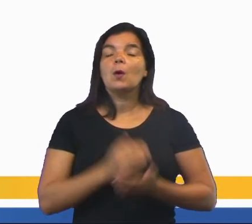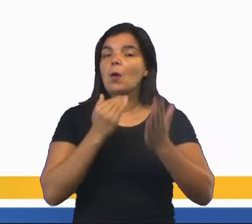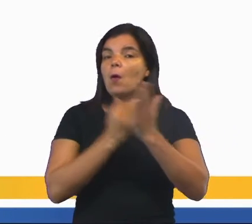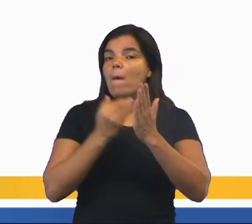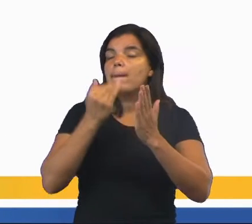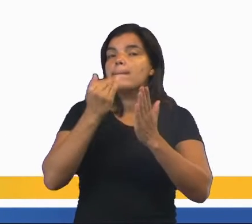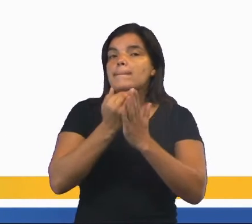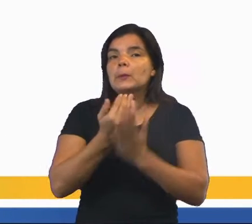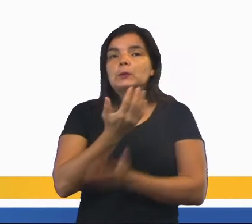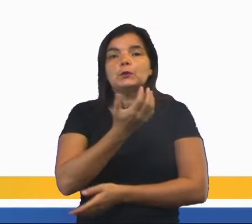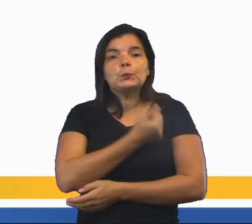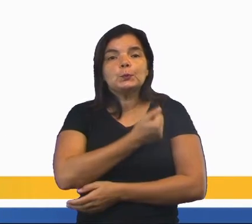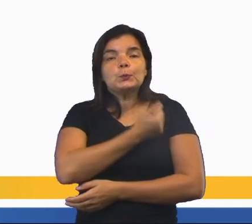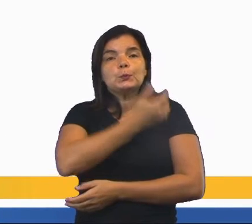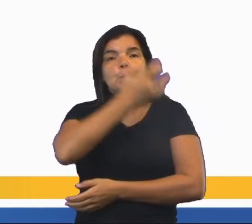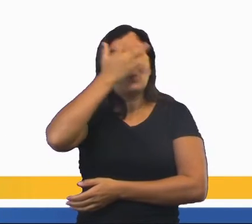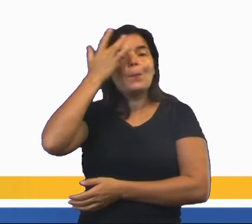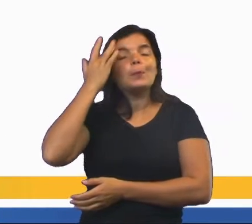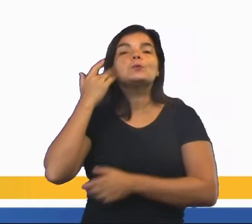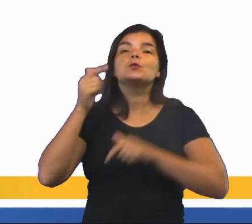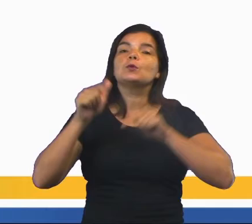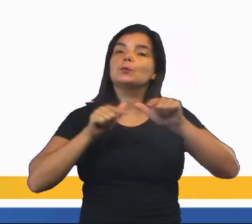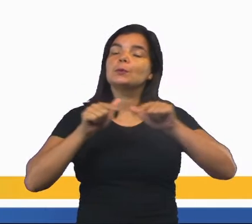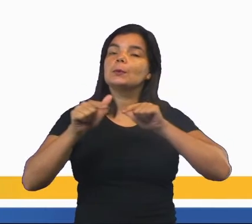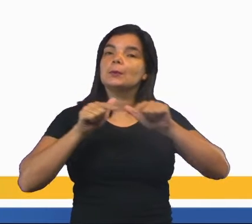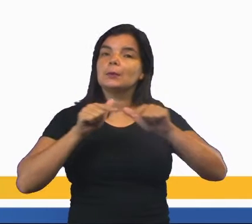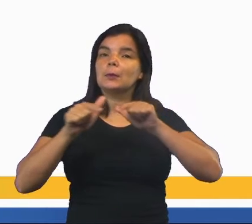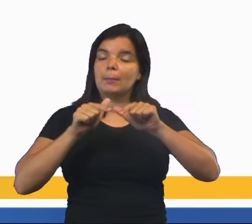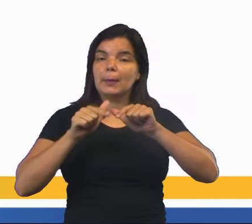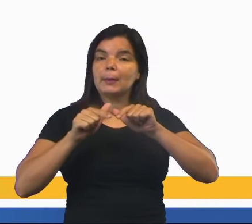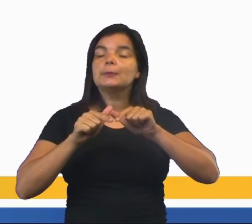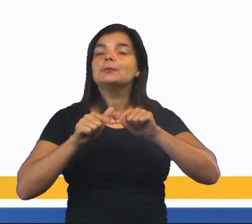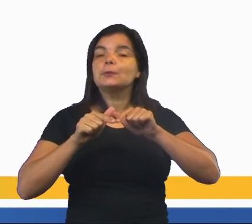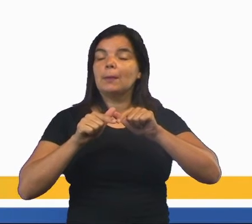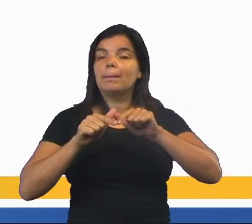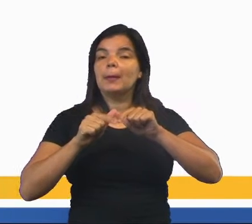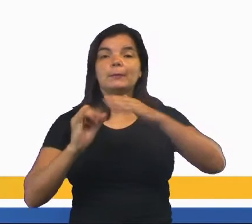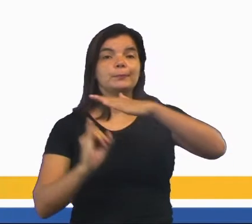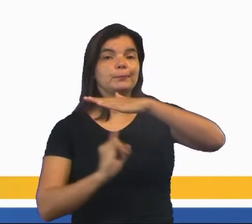Aumento do número de pessoas trabalhando no mercado informal.